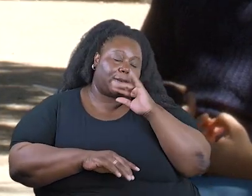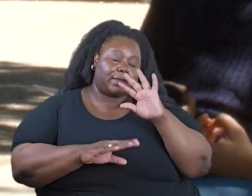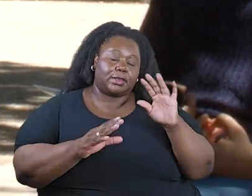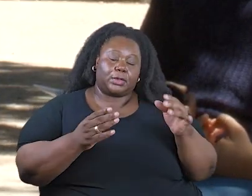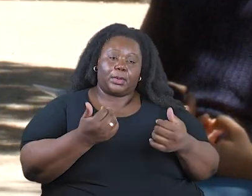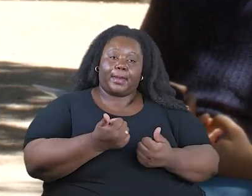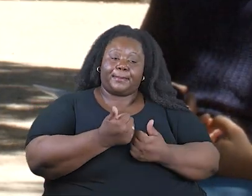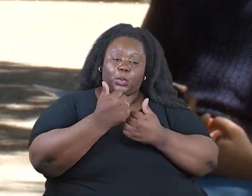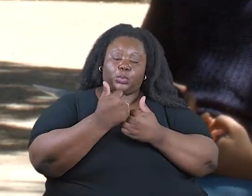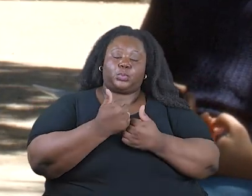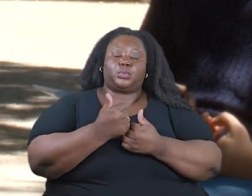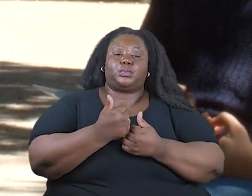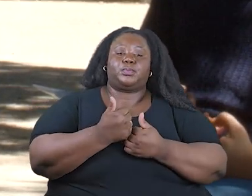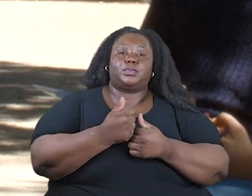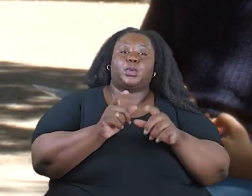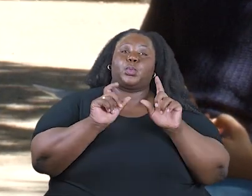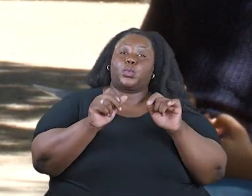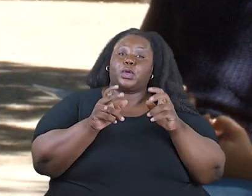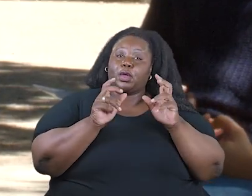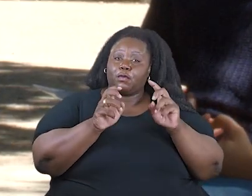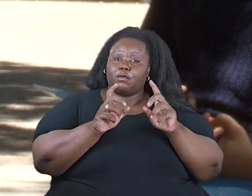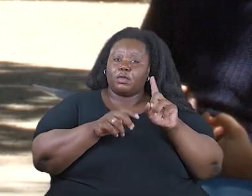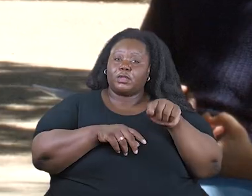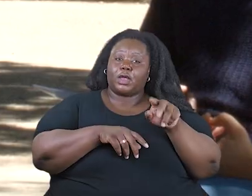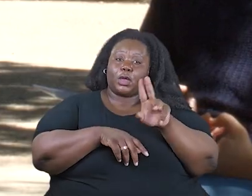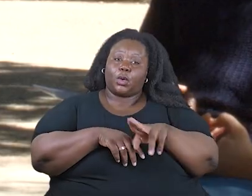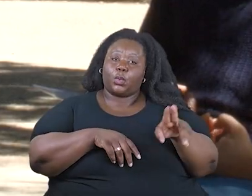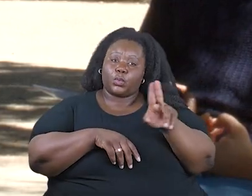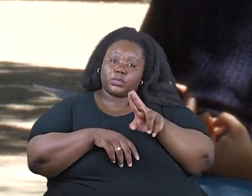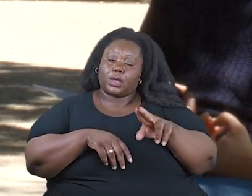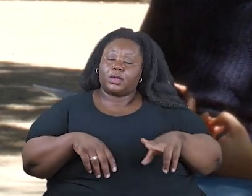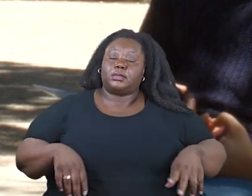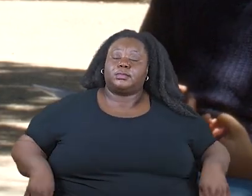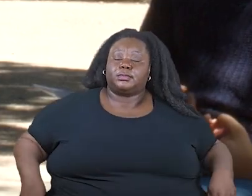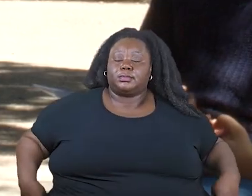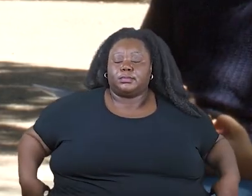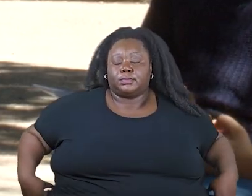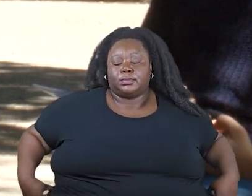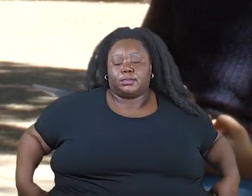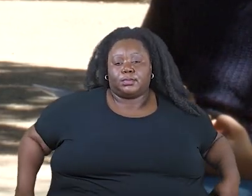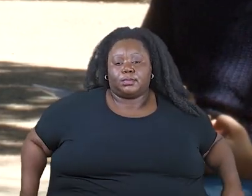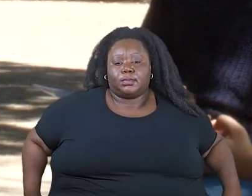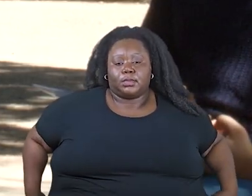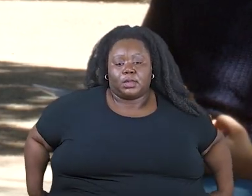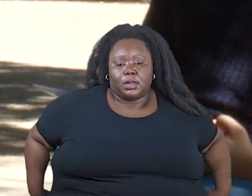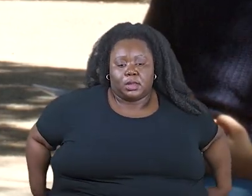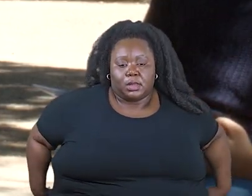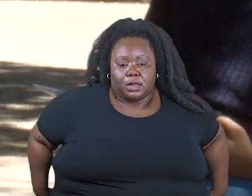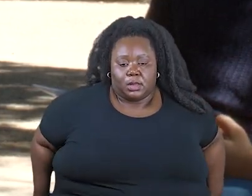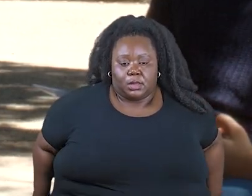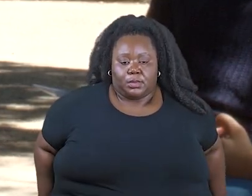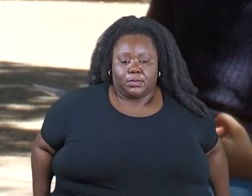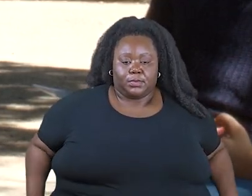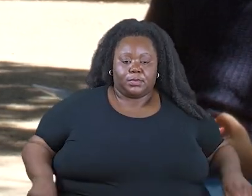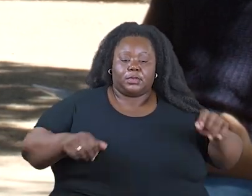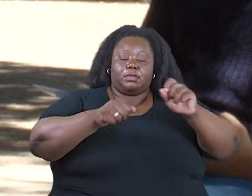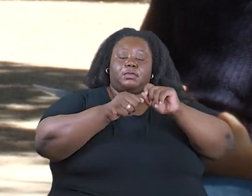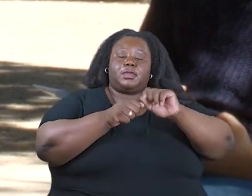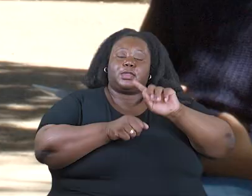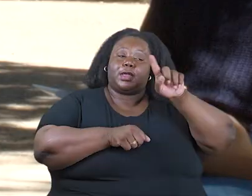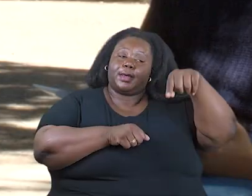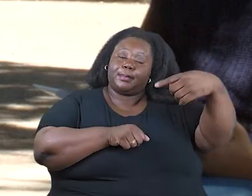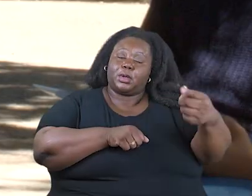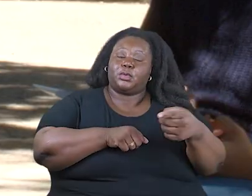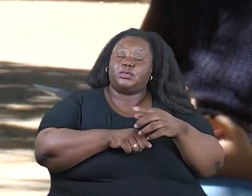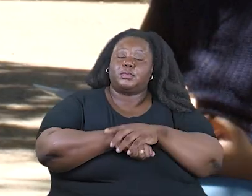cooperativa. Então, o que vendesse seria usado para produzir a próxima exposição. Aí eles